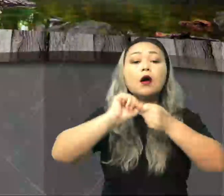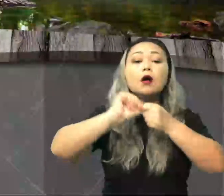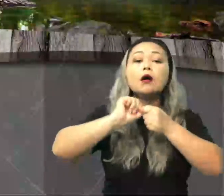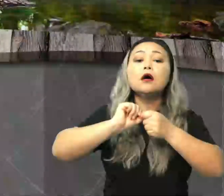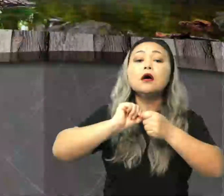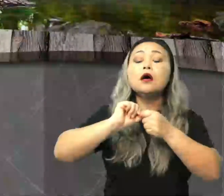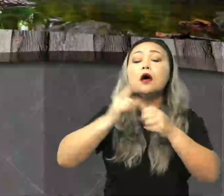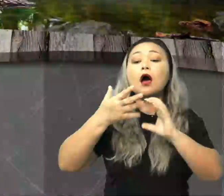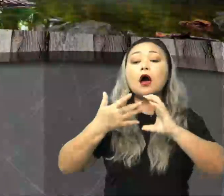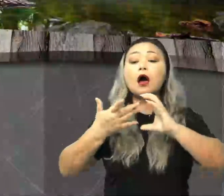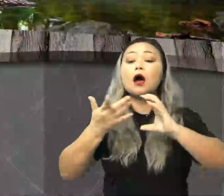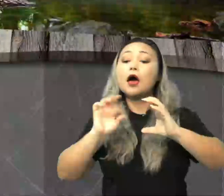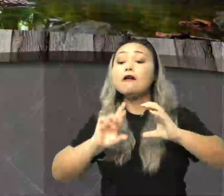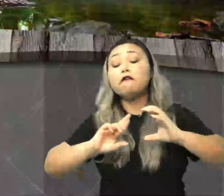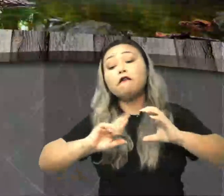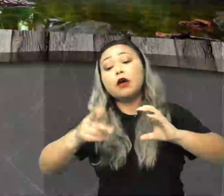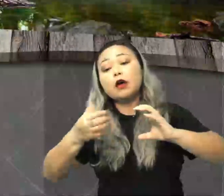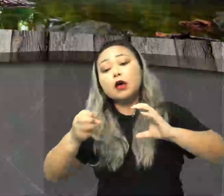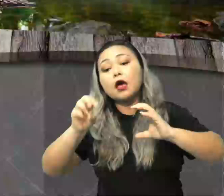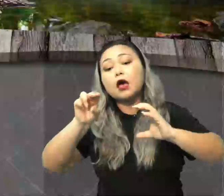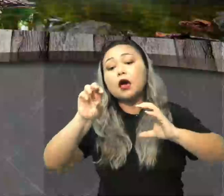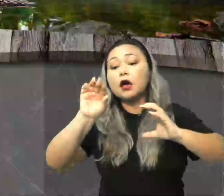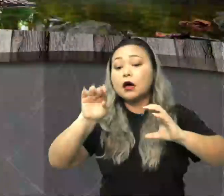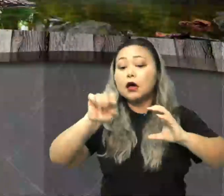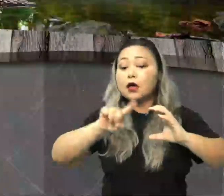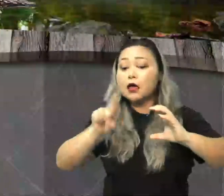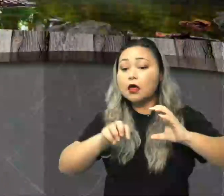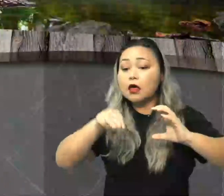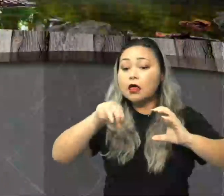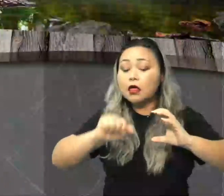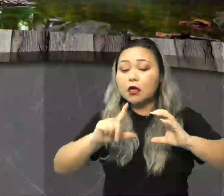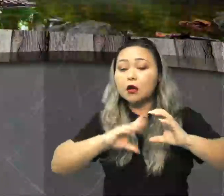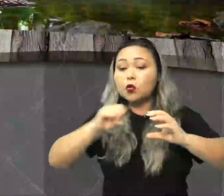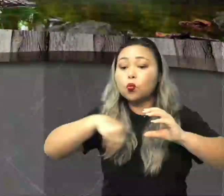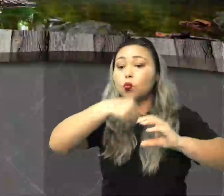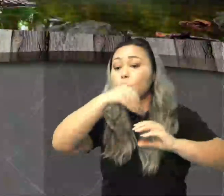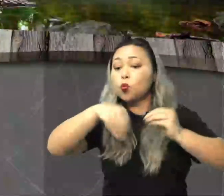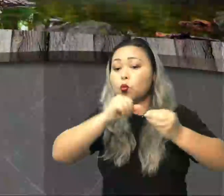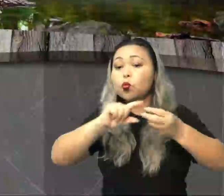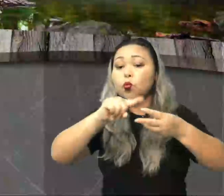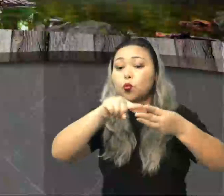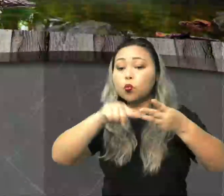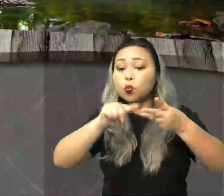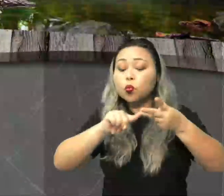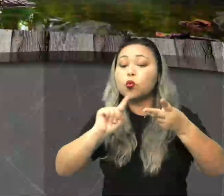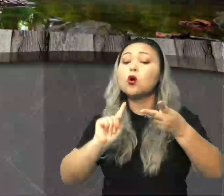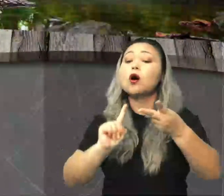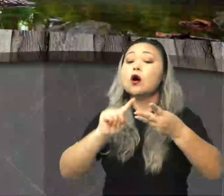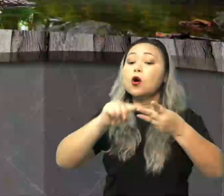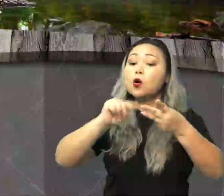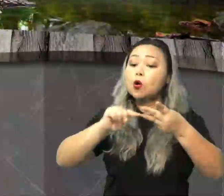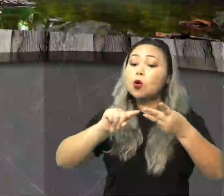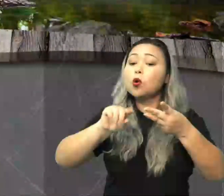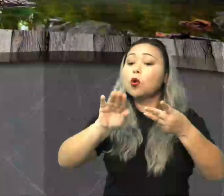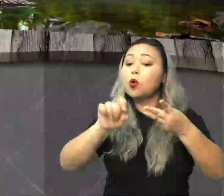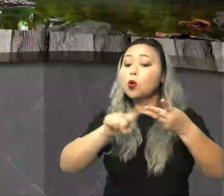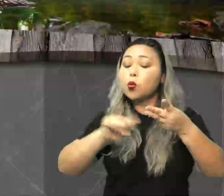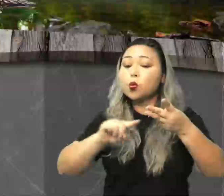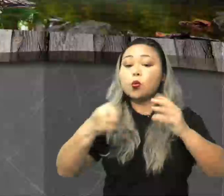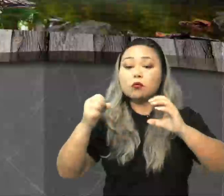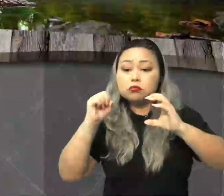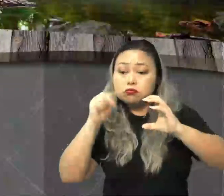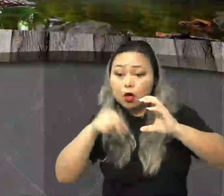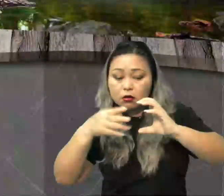enzima transcriptase. Essa enzima transcriptase, juntamente com outras 2 enzimas, vão fazer com que esse vírus,